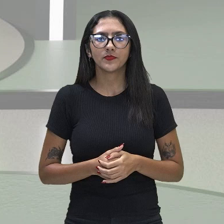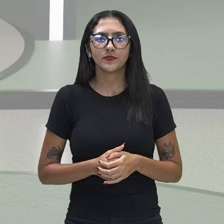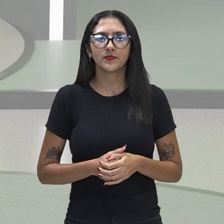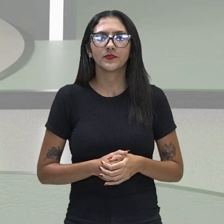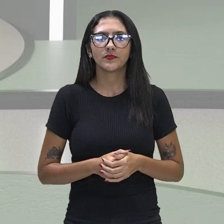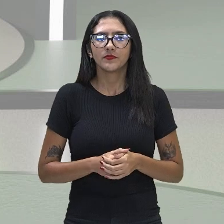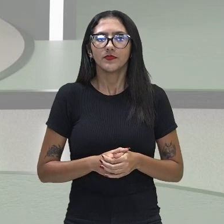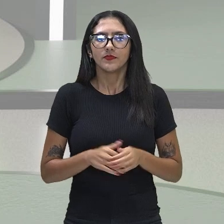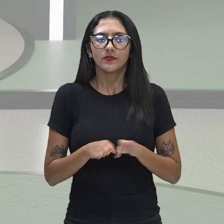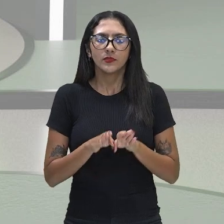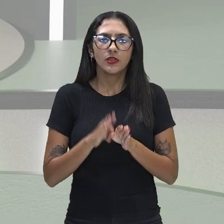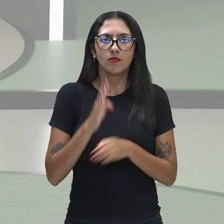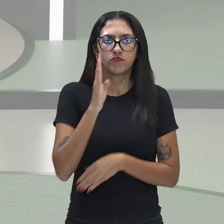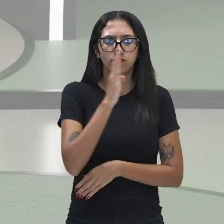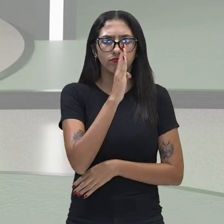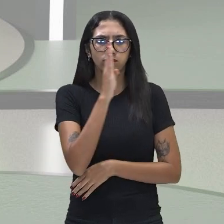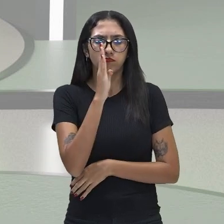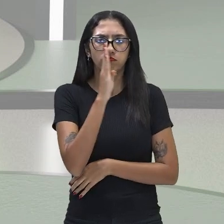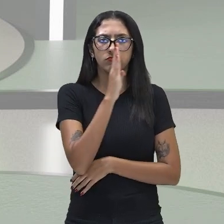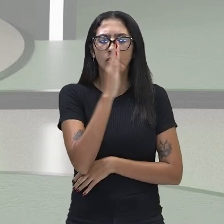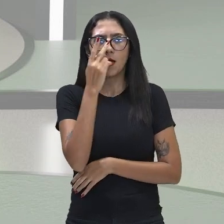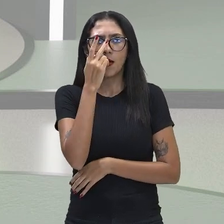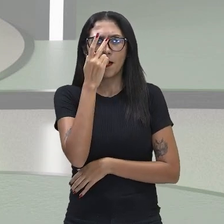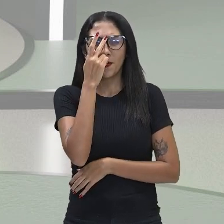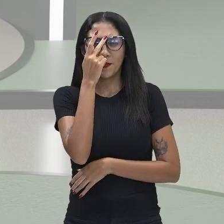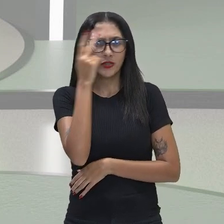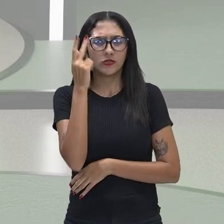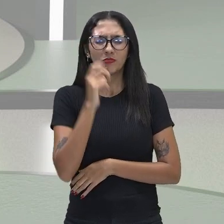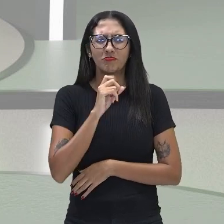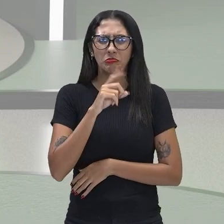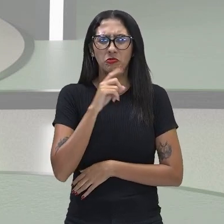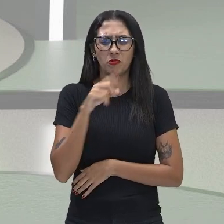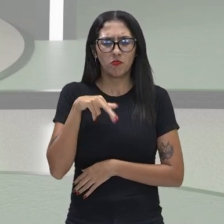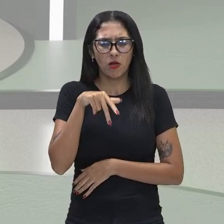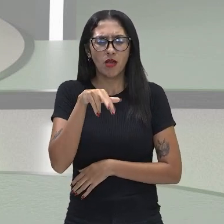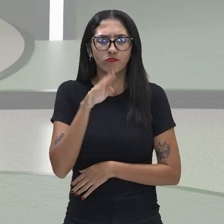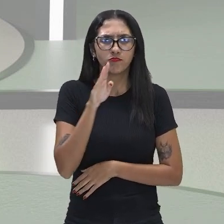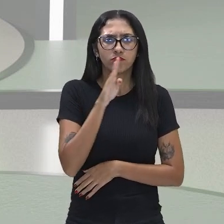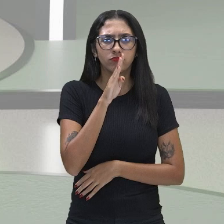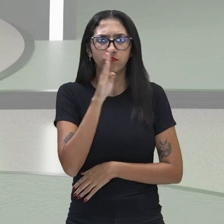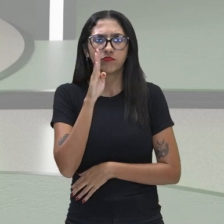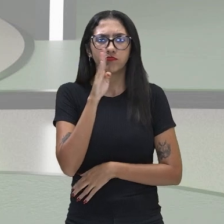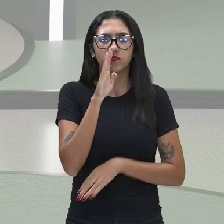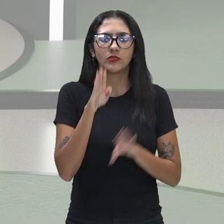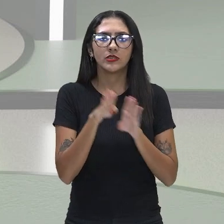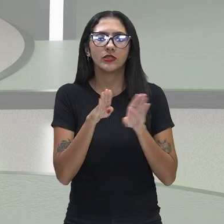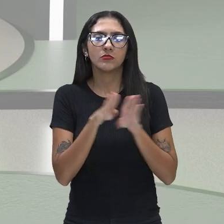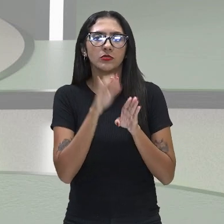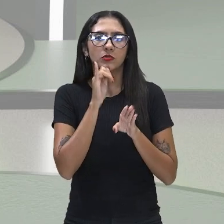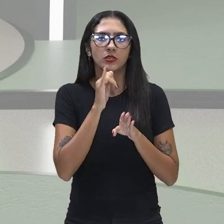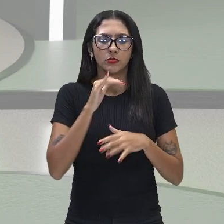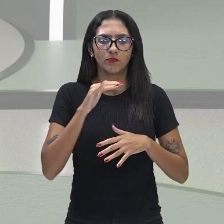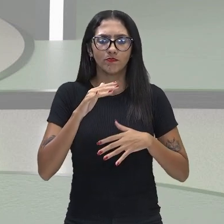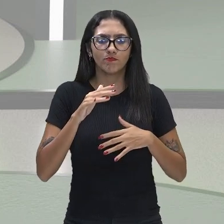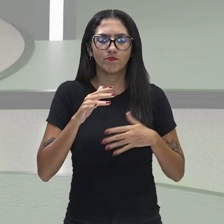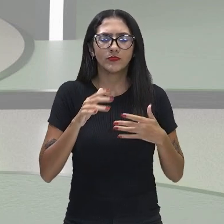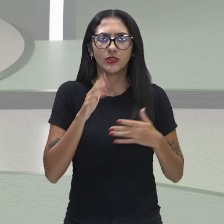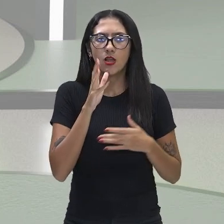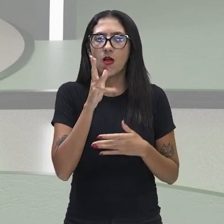o desequilíbrio, né? A pessoa não consegue manter o seu equilíbrio, os movimentos lentificados e